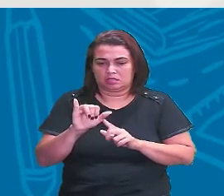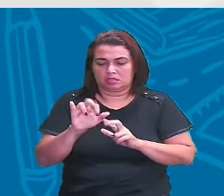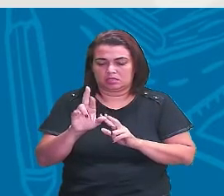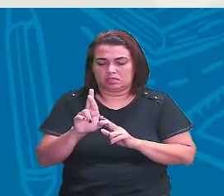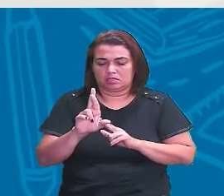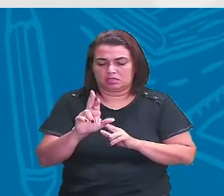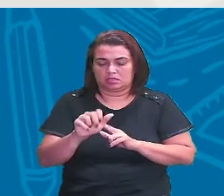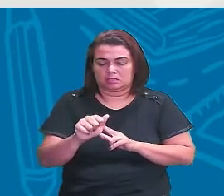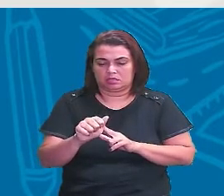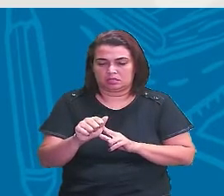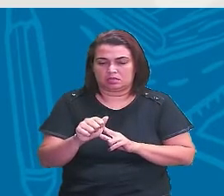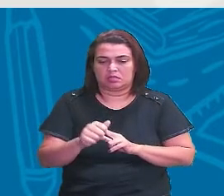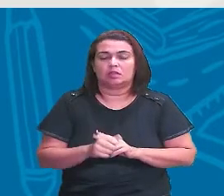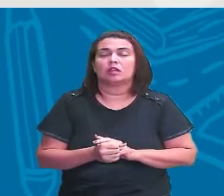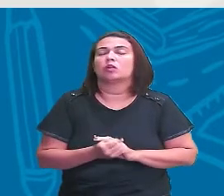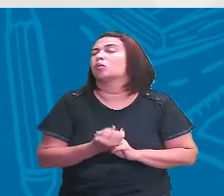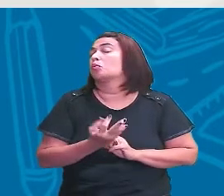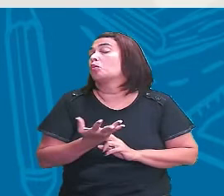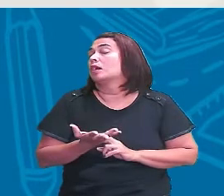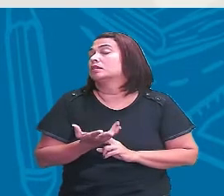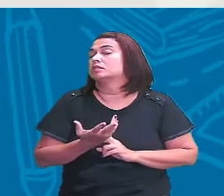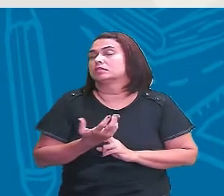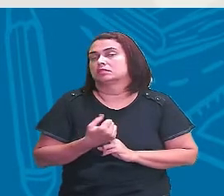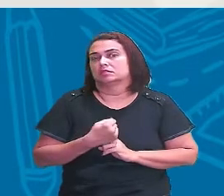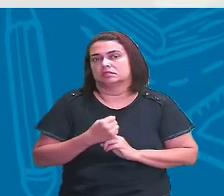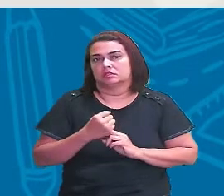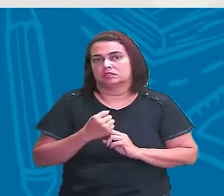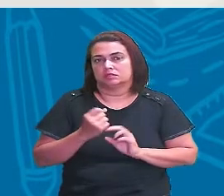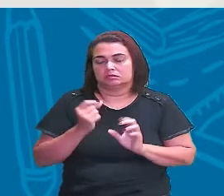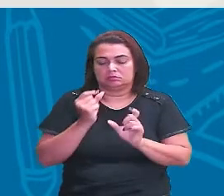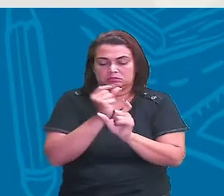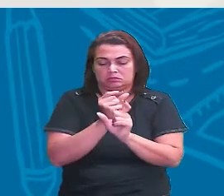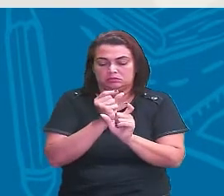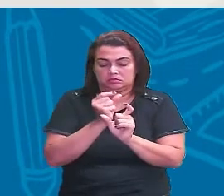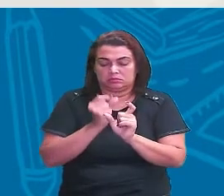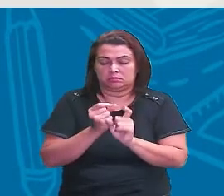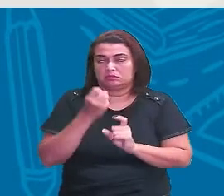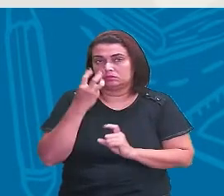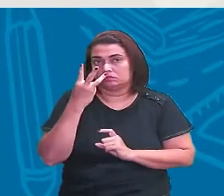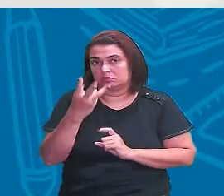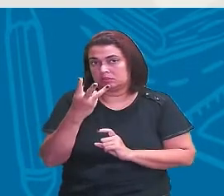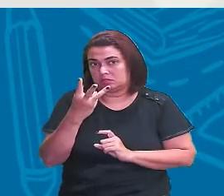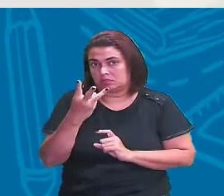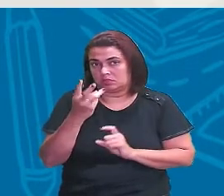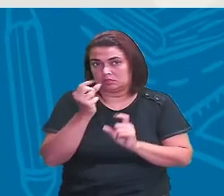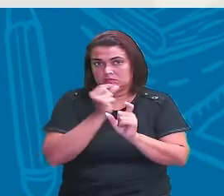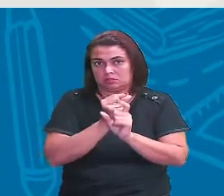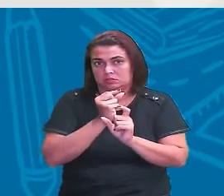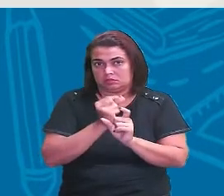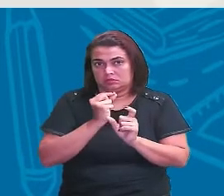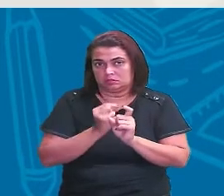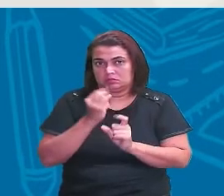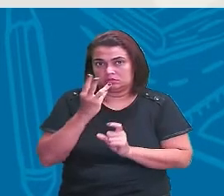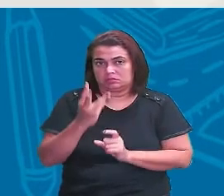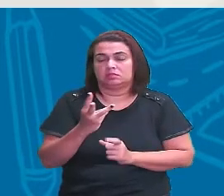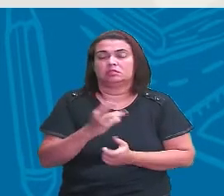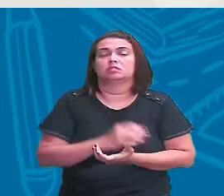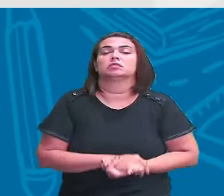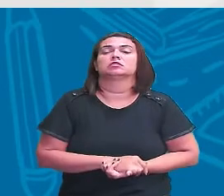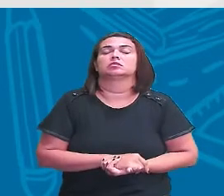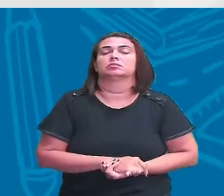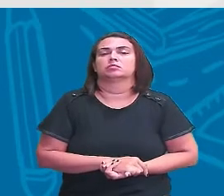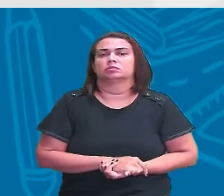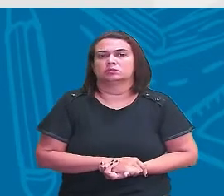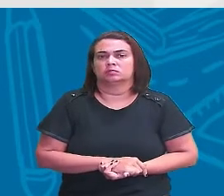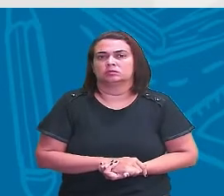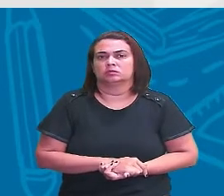cadeira. Quantas vezes a gente separou? 3 vezes. São 3 sílabas,